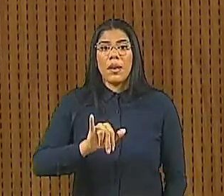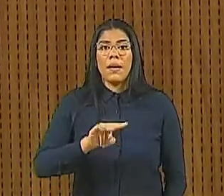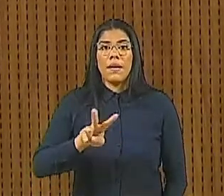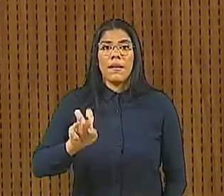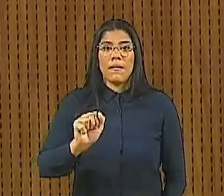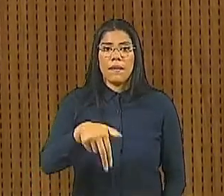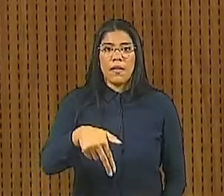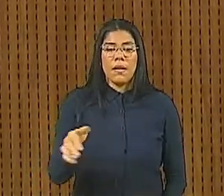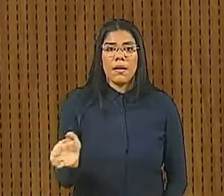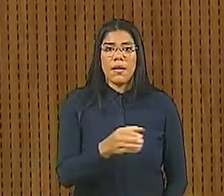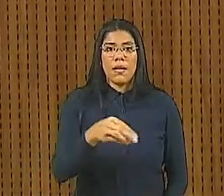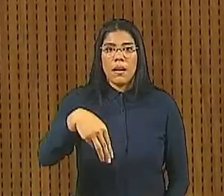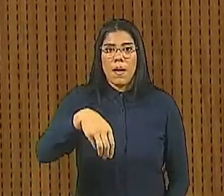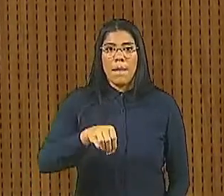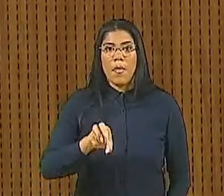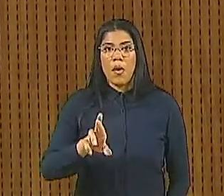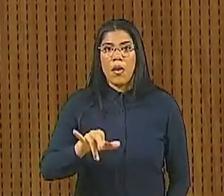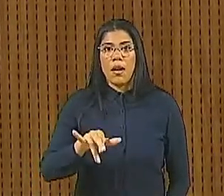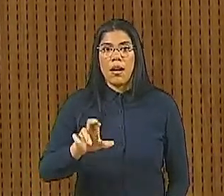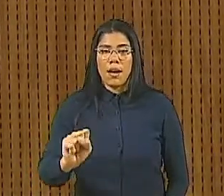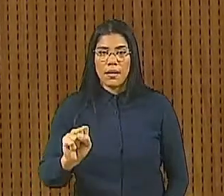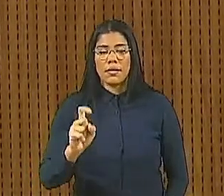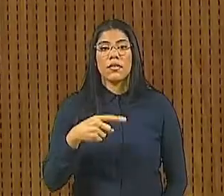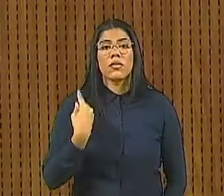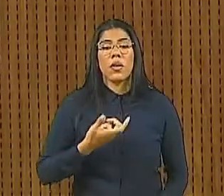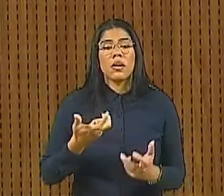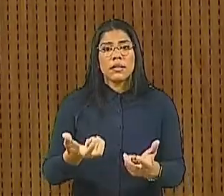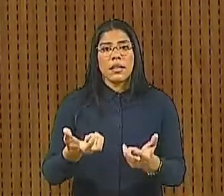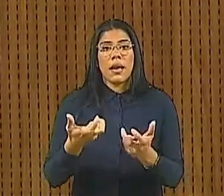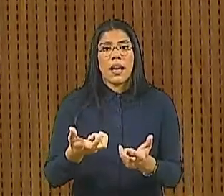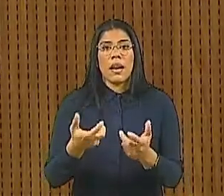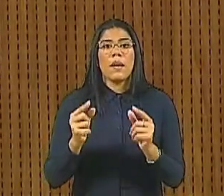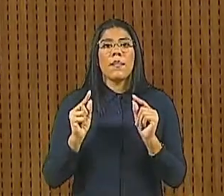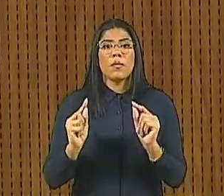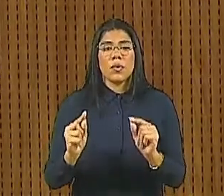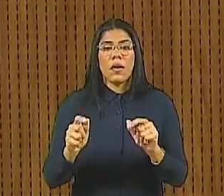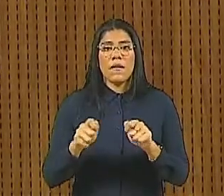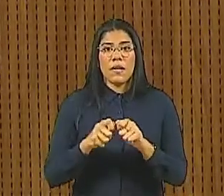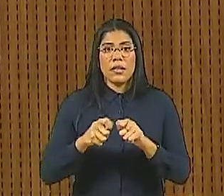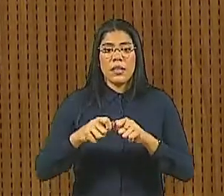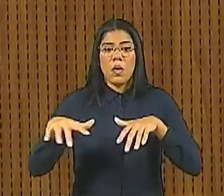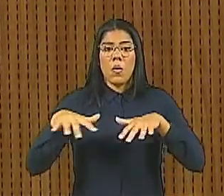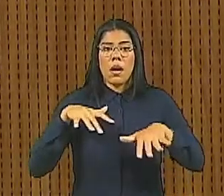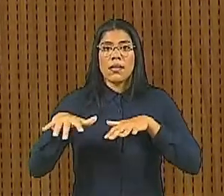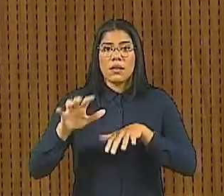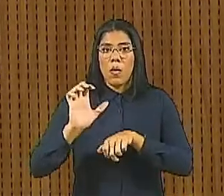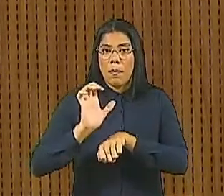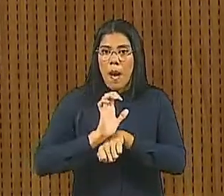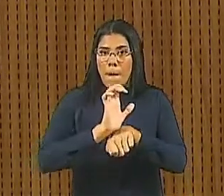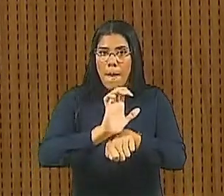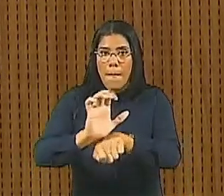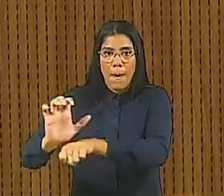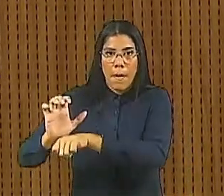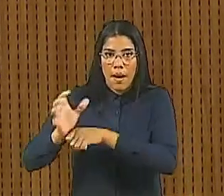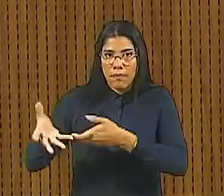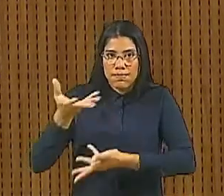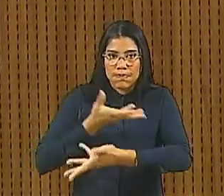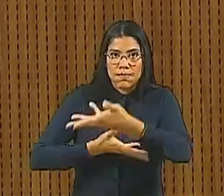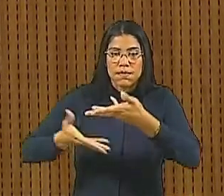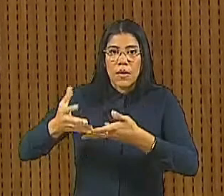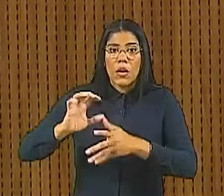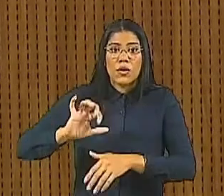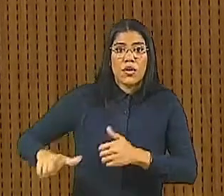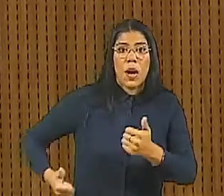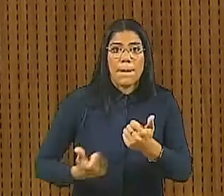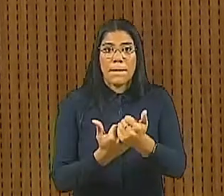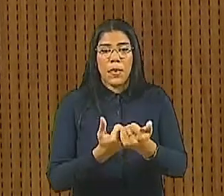e, nesse sentido, queremos desenvolver uma ação interestadual de apoio e defesa